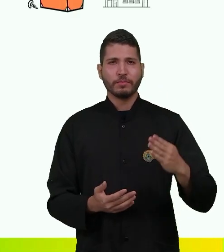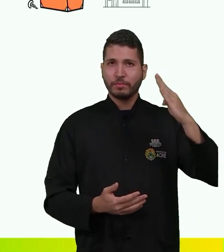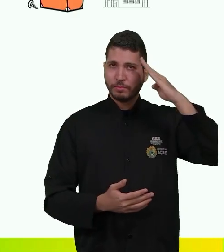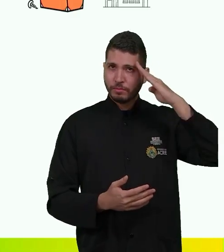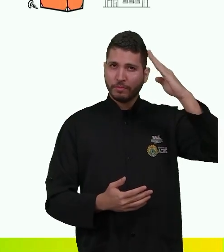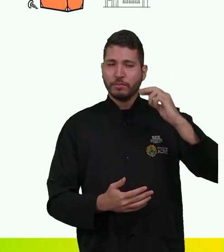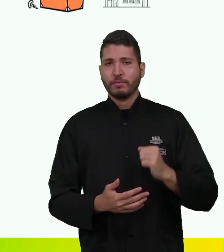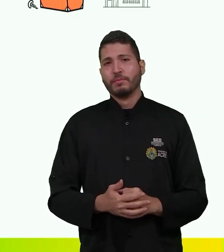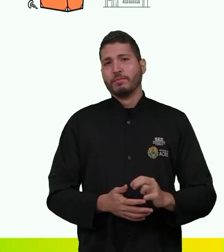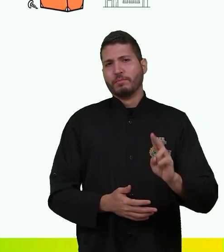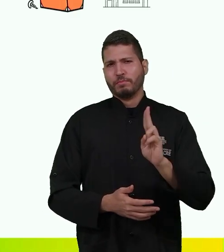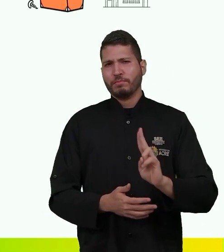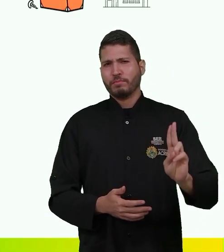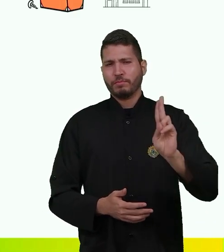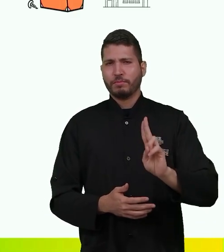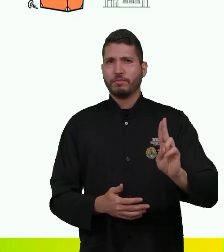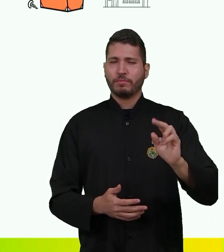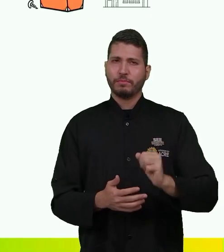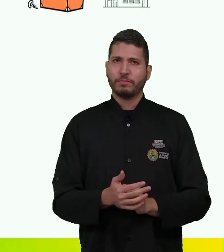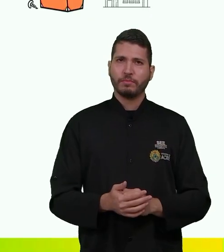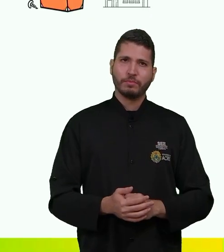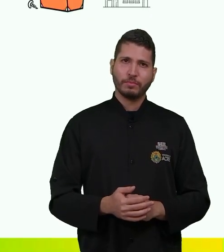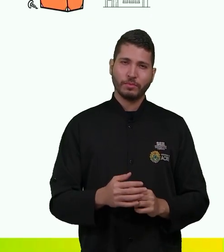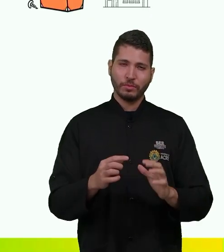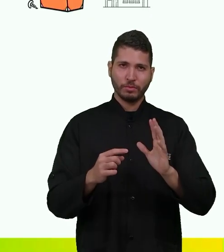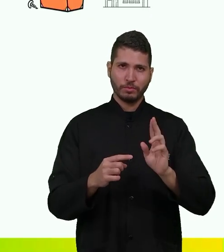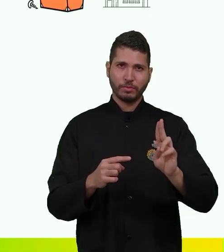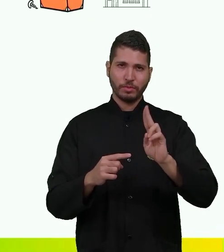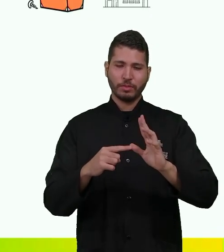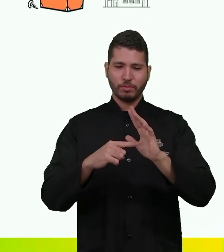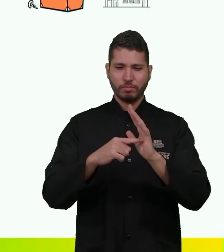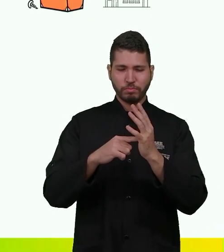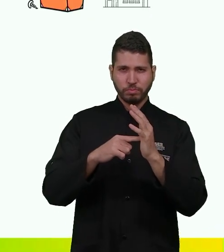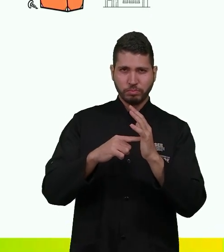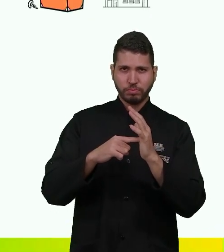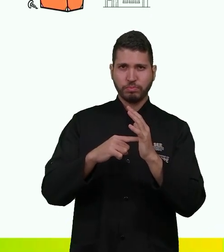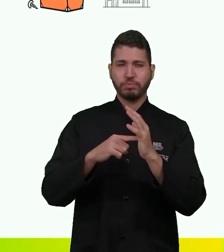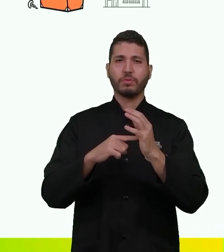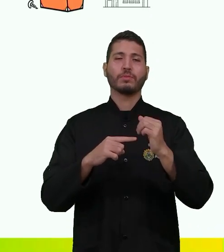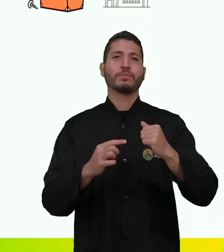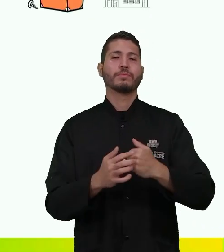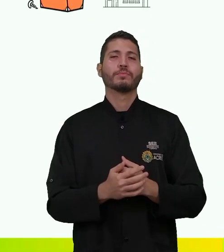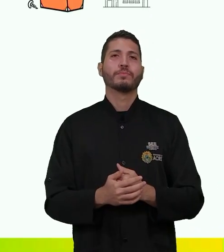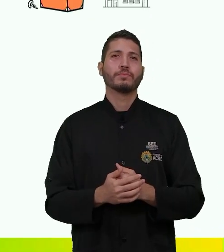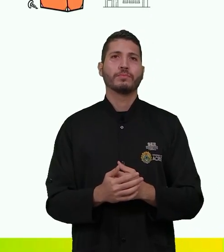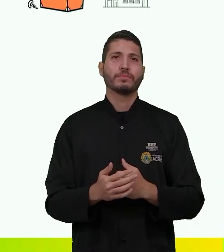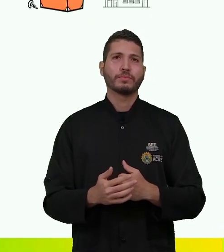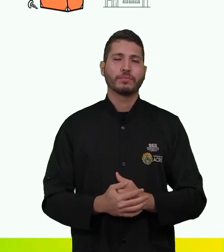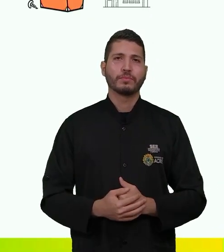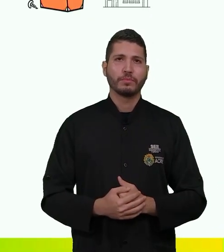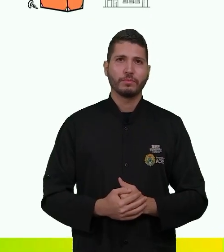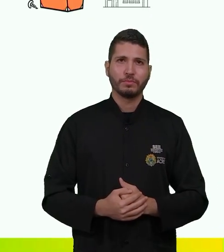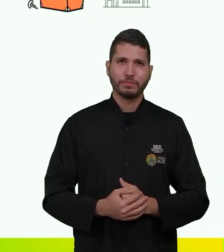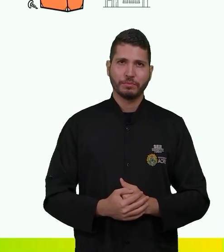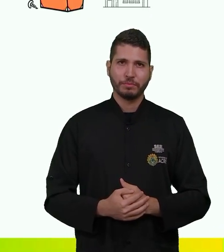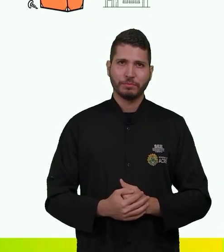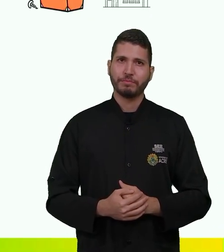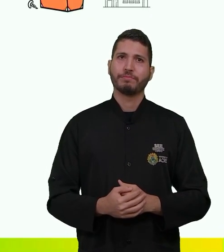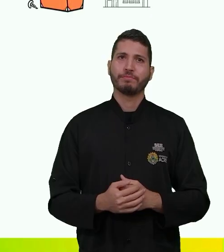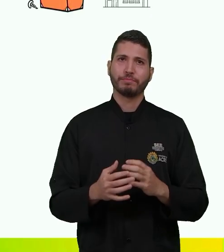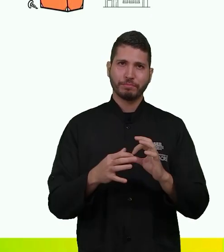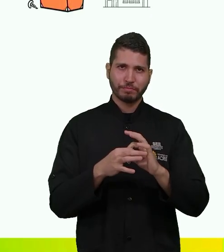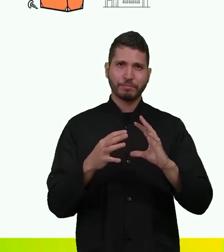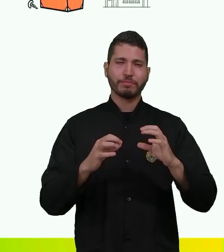fonte de energia, especialmente nos motores a combustão. Ele permitiu o desenvolvimento da indústria automobilística e de